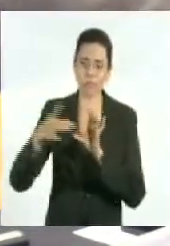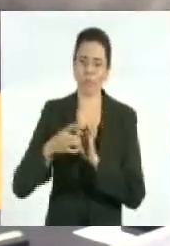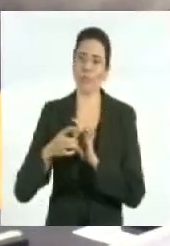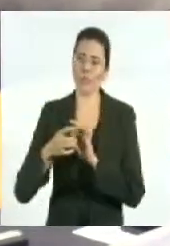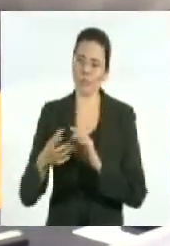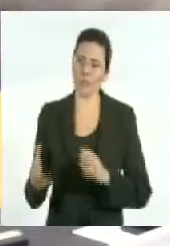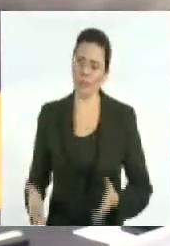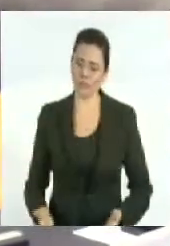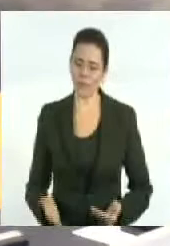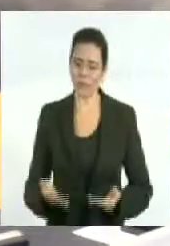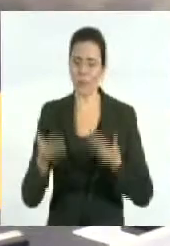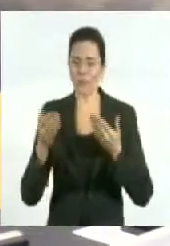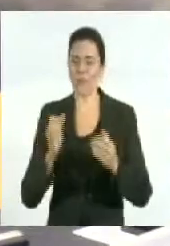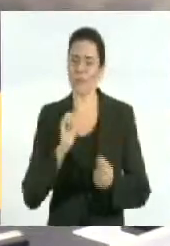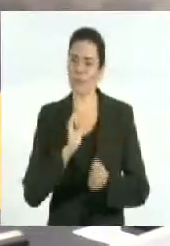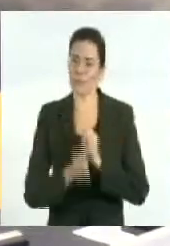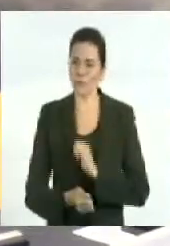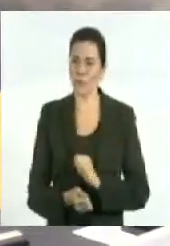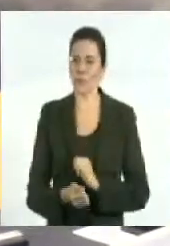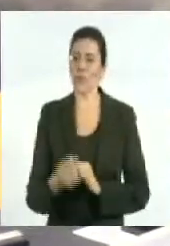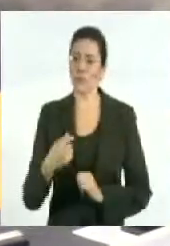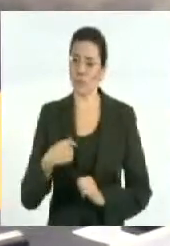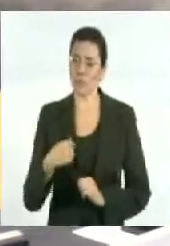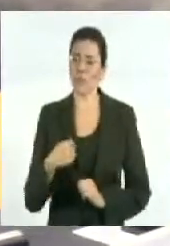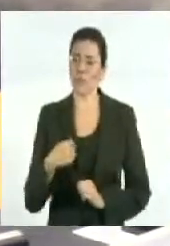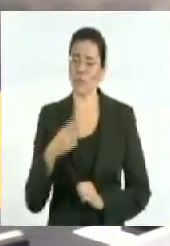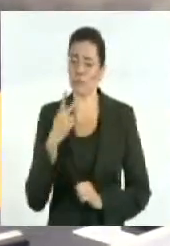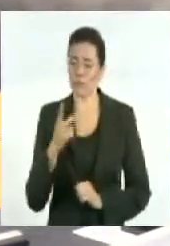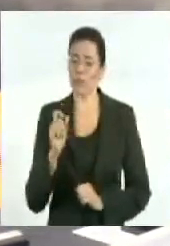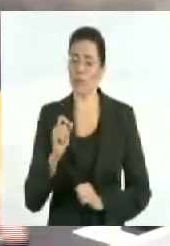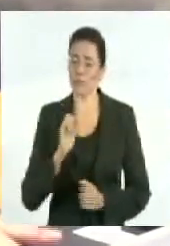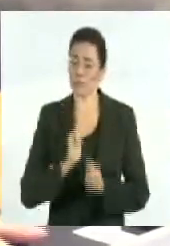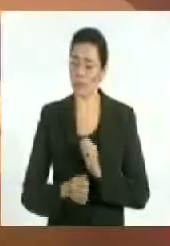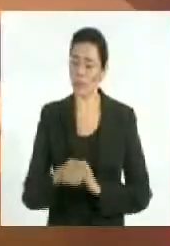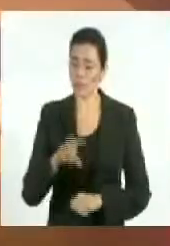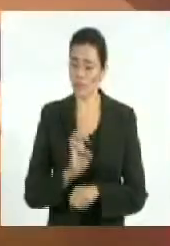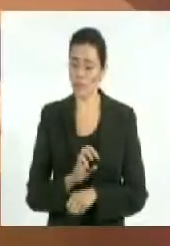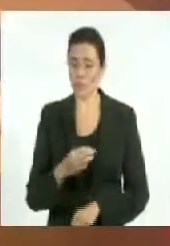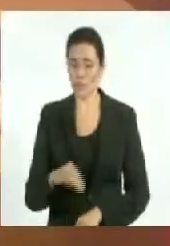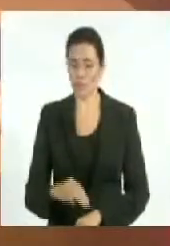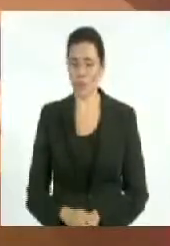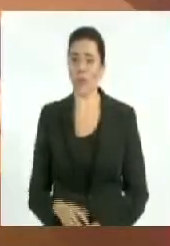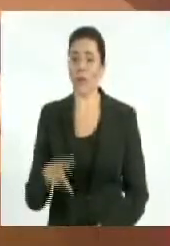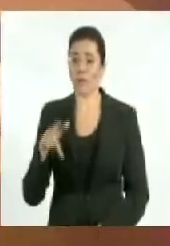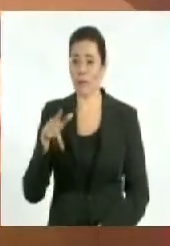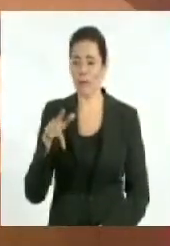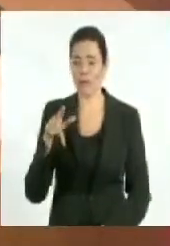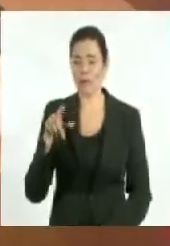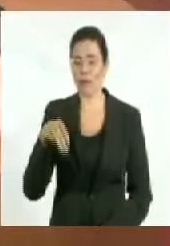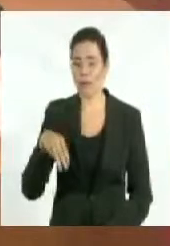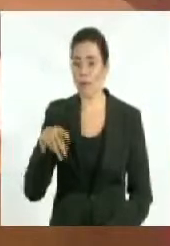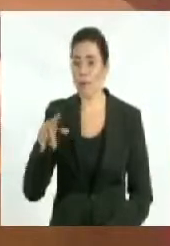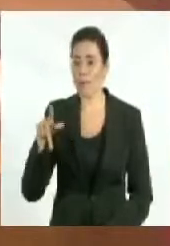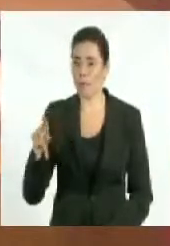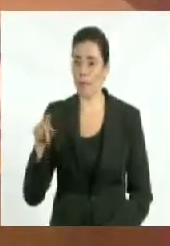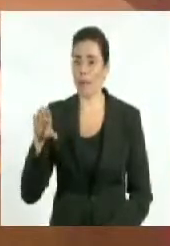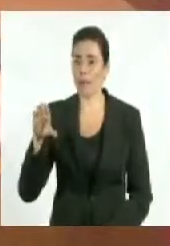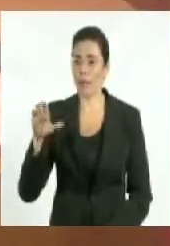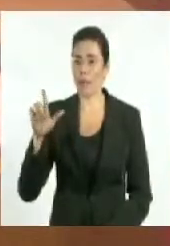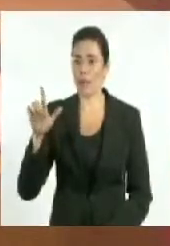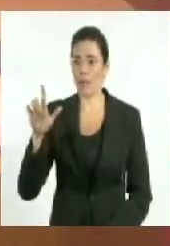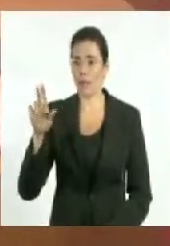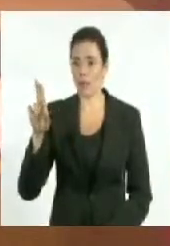do povo do Maranhão. Eu queria que Vossa Excelência me explicasse essa situação da MP dos clubes. Eu agradeço inicialmente a parte, senhor presidente, concluo